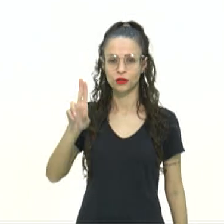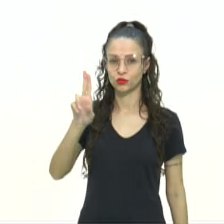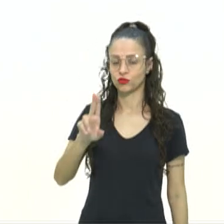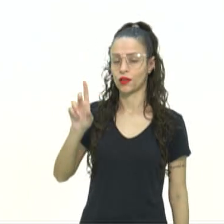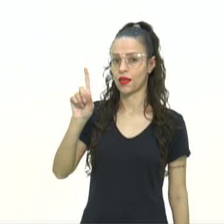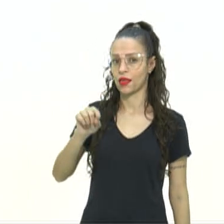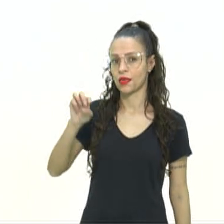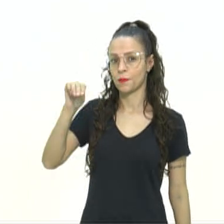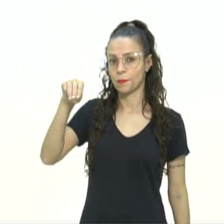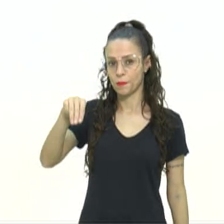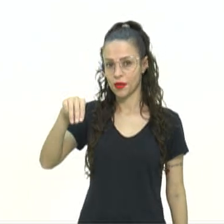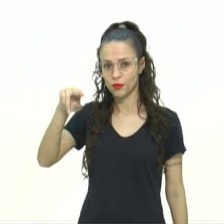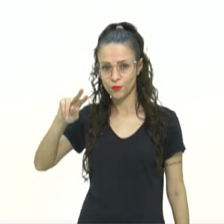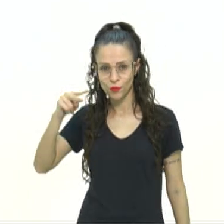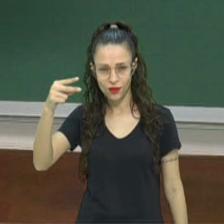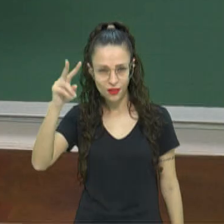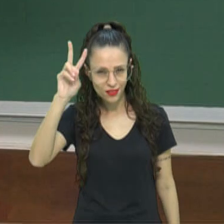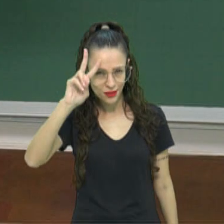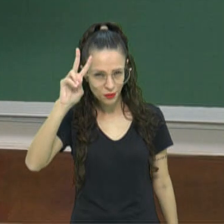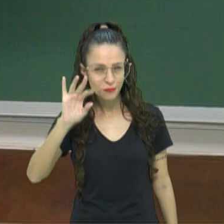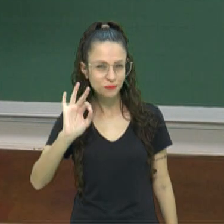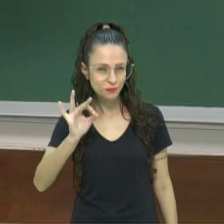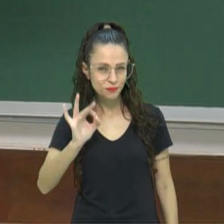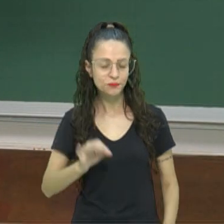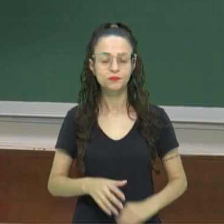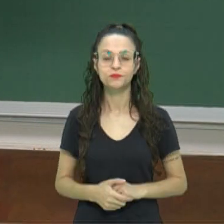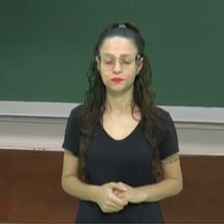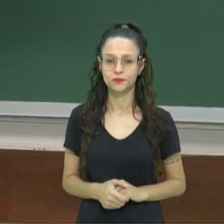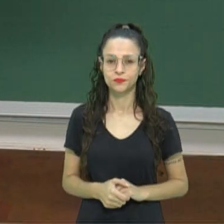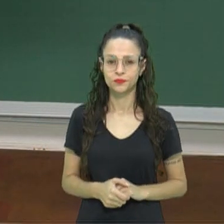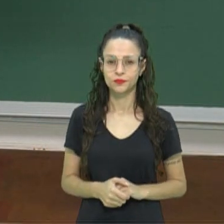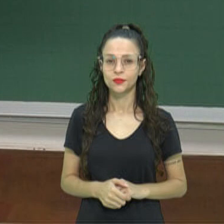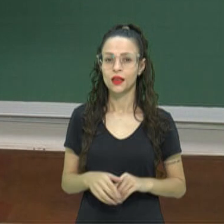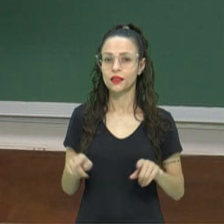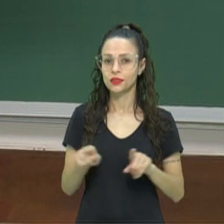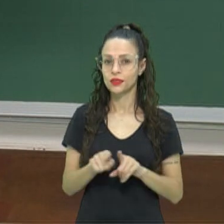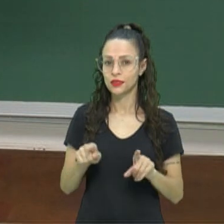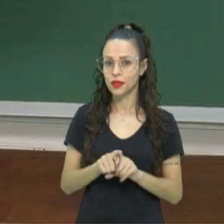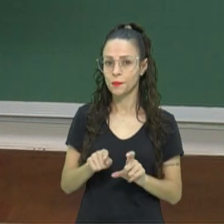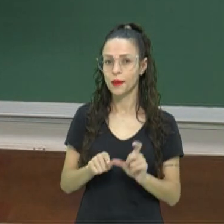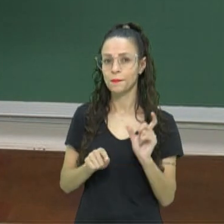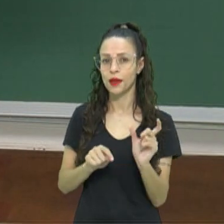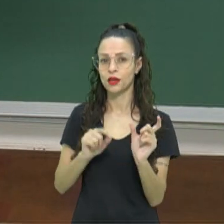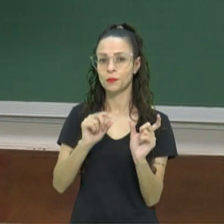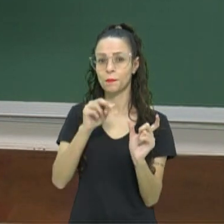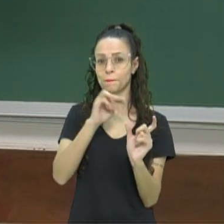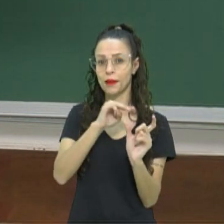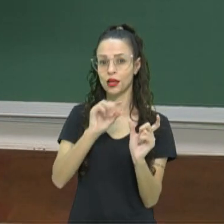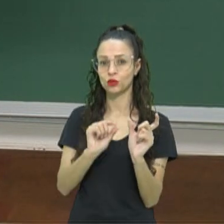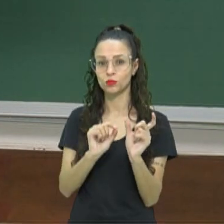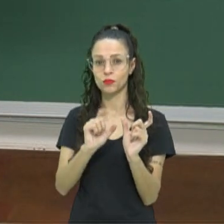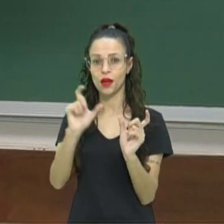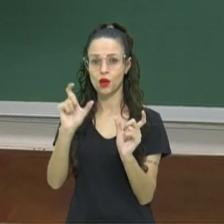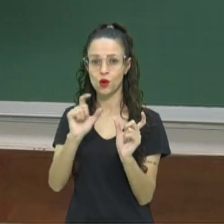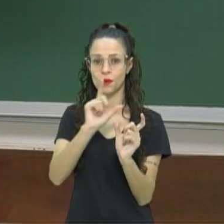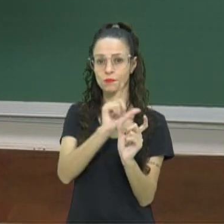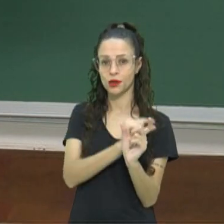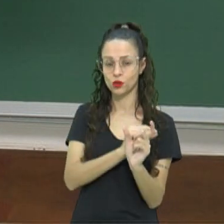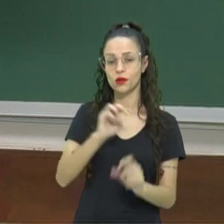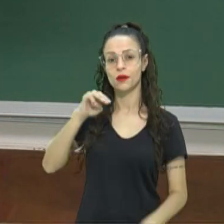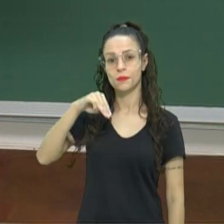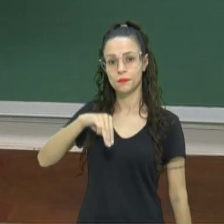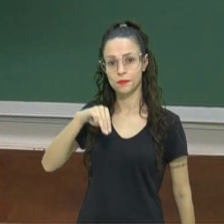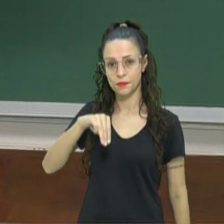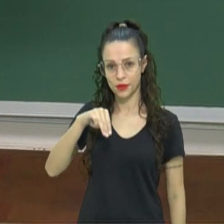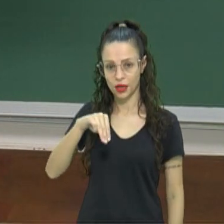quadrado. Tá lembrando? Tá, né? E os seus múltiplos e submúltiplos, então vamos ver alguns. Nós temos o metro,